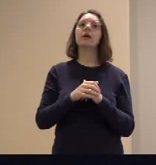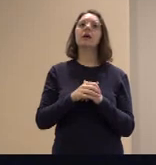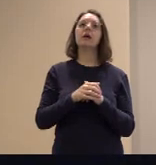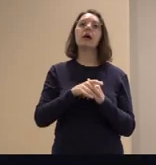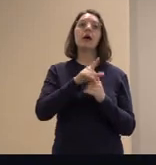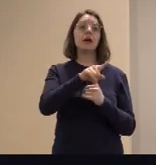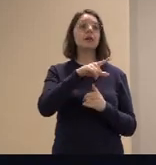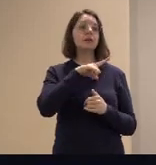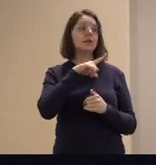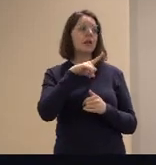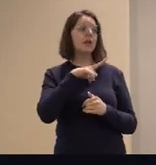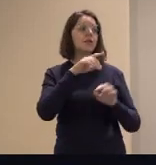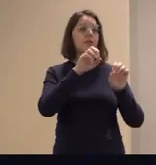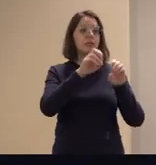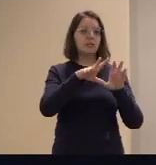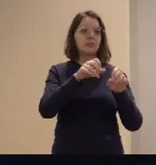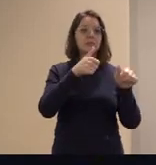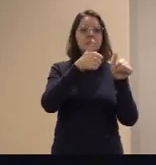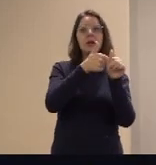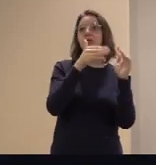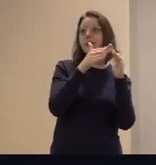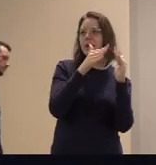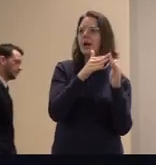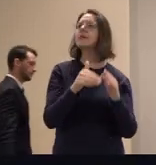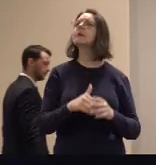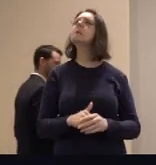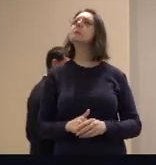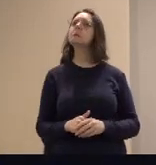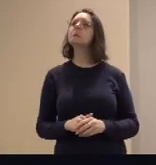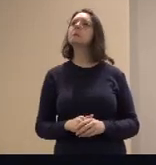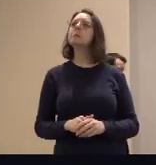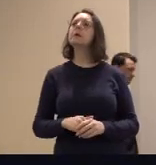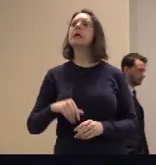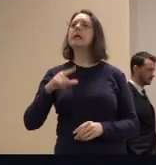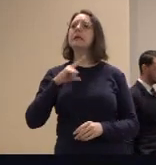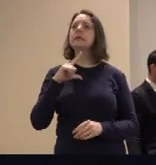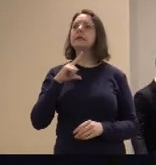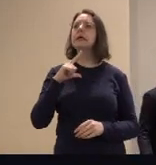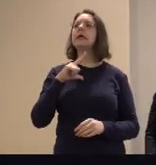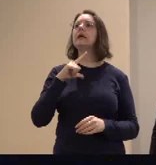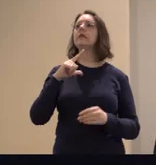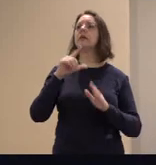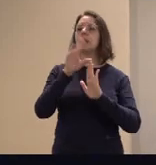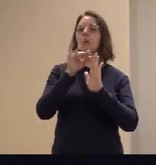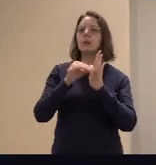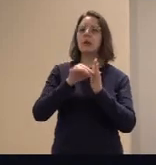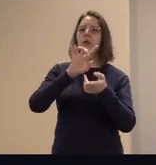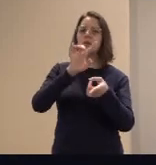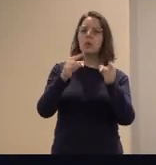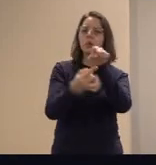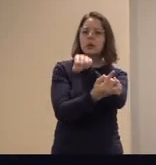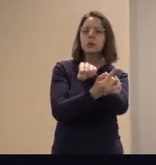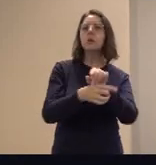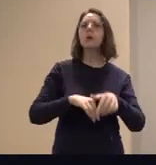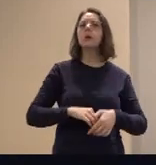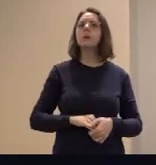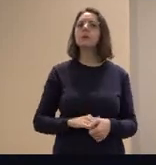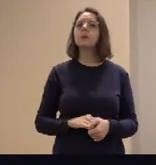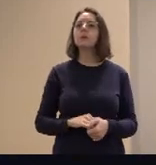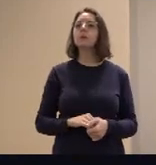Ele teve educação próxima de casa, ele teve atividade extracurricular, né, as atividades contraturno